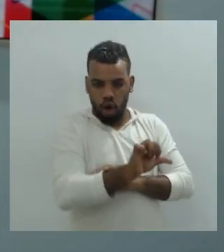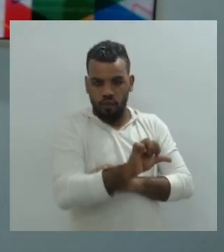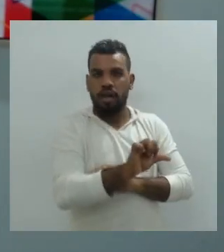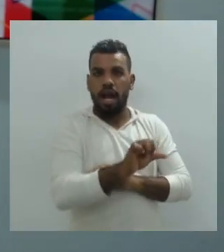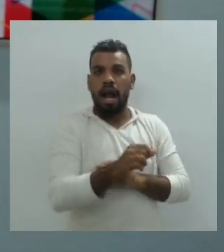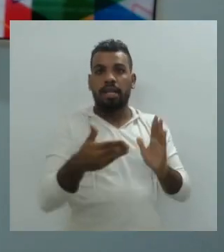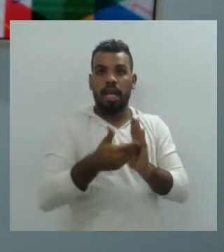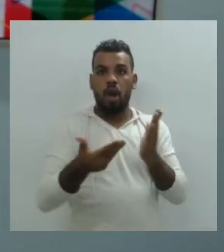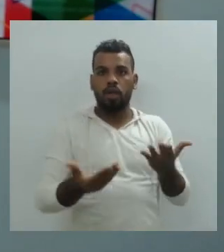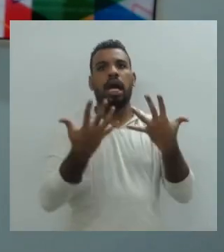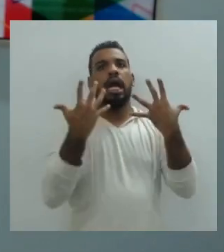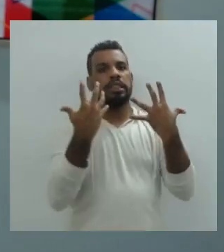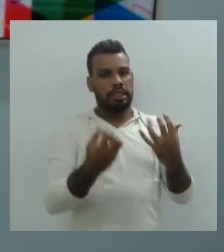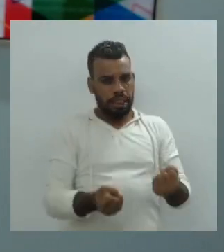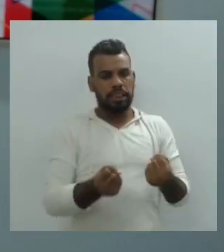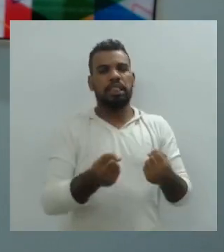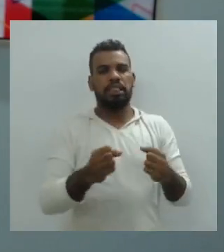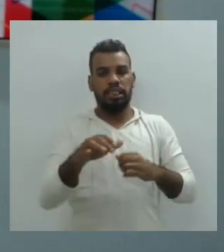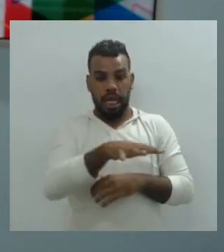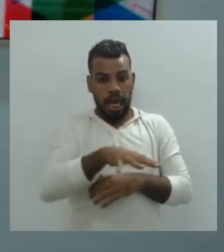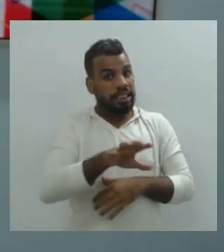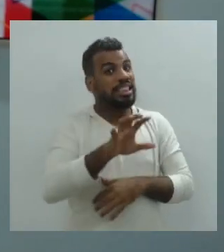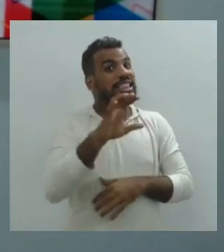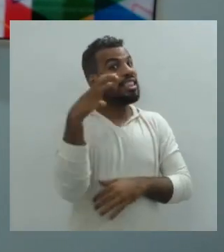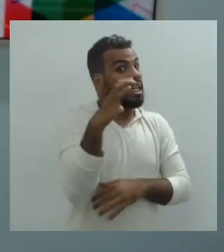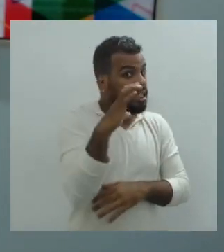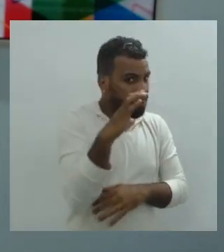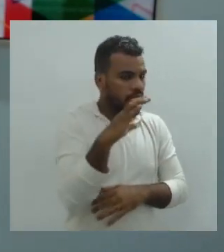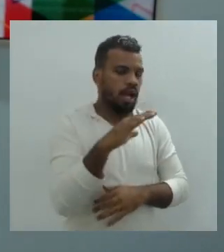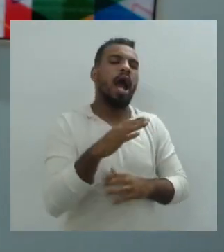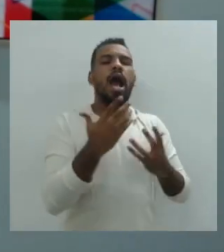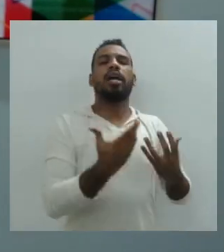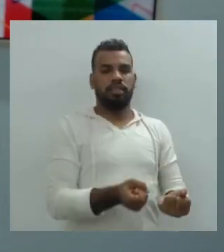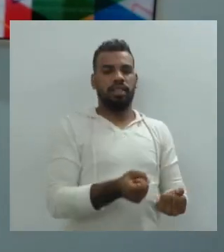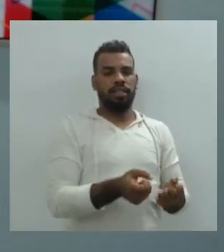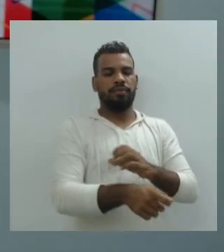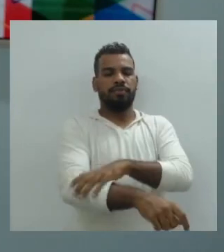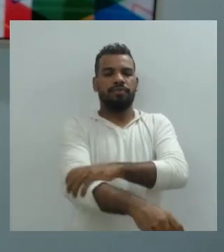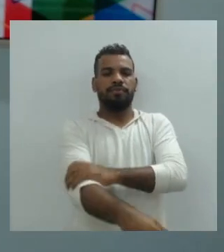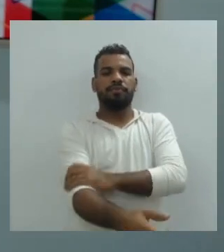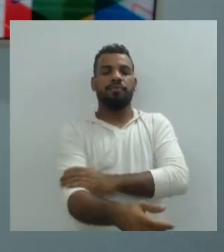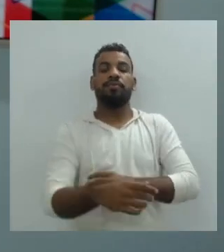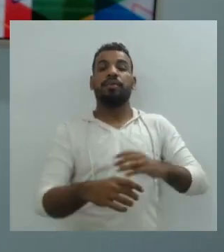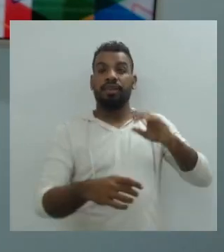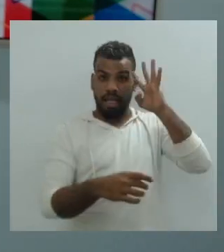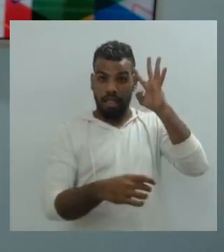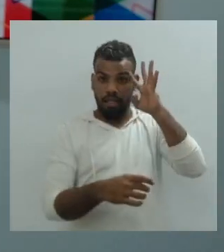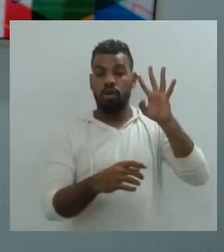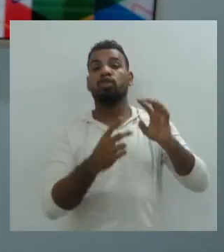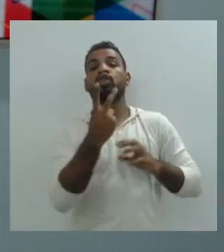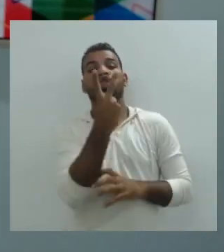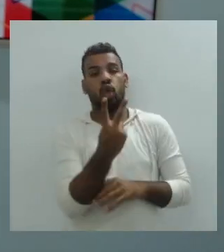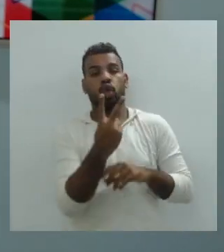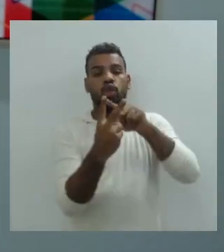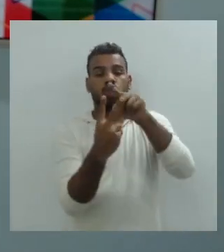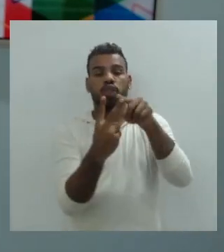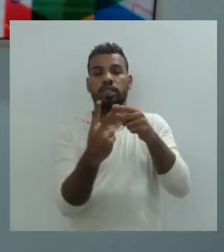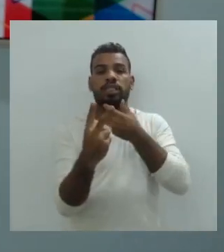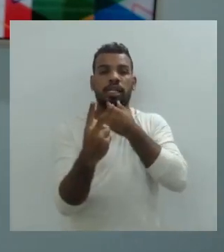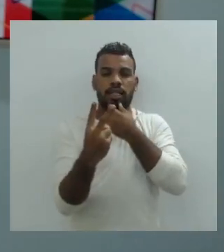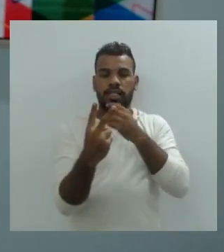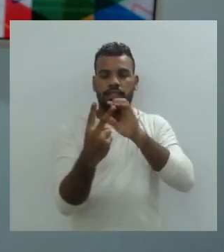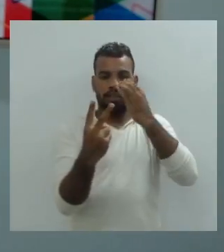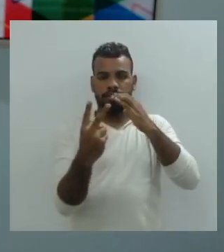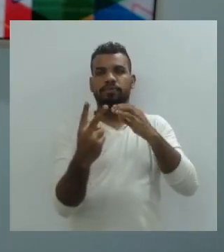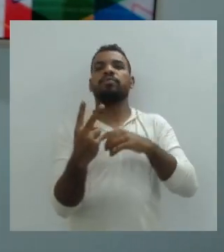campo científico. Tá bem? Essa teoria foi estabelecida por dois cientistas ingleses,